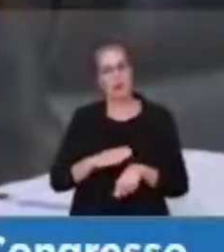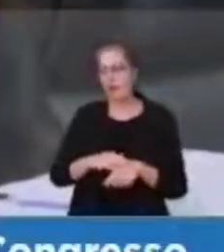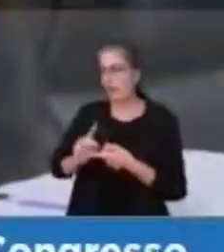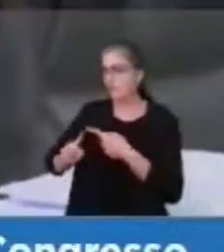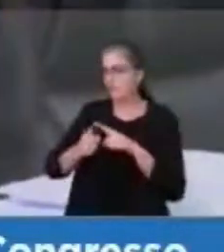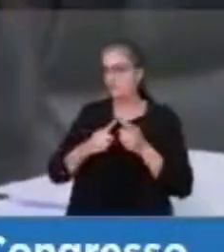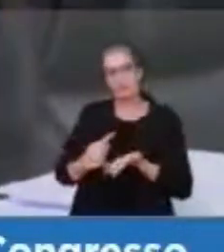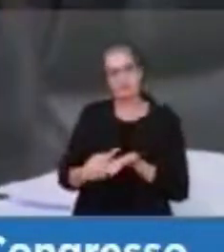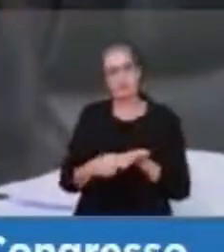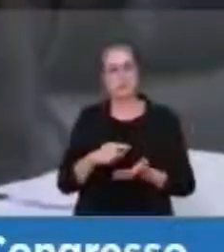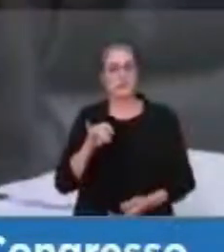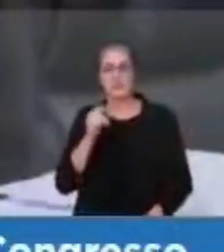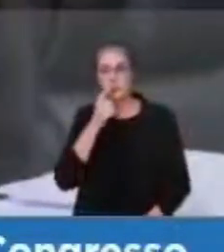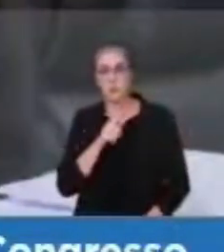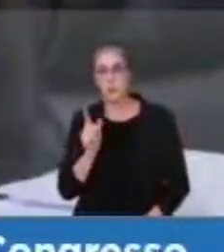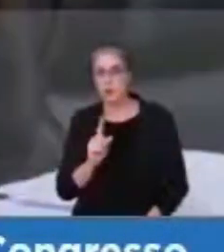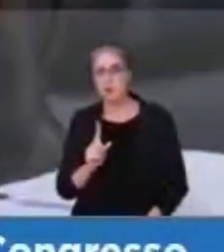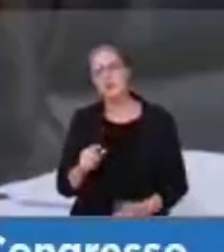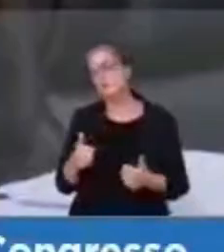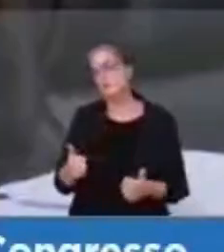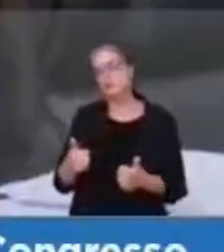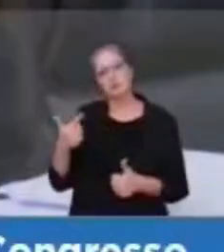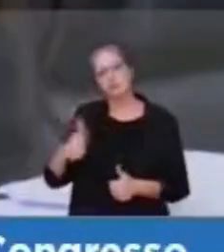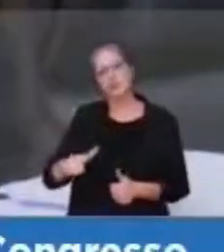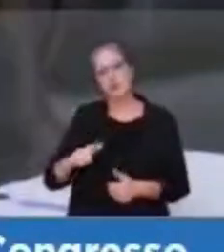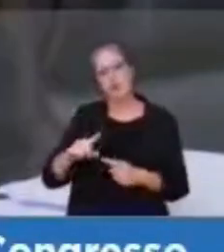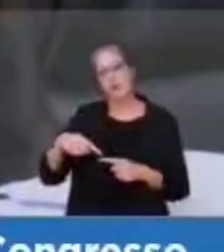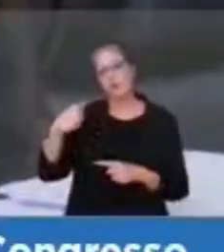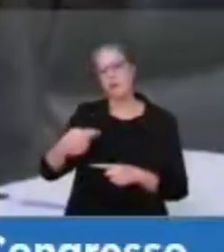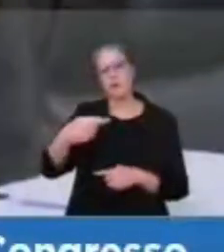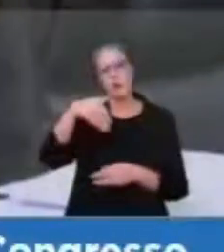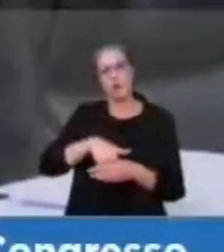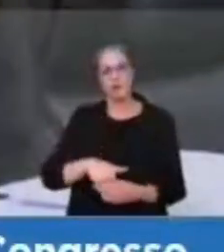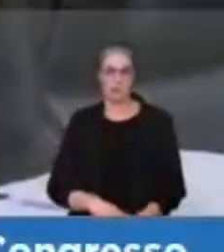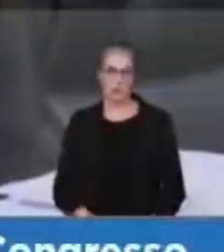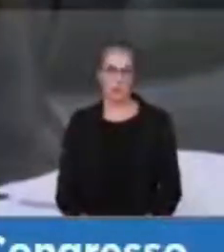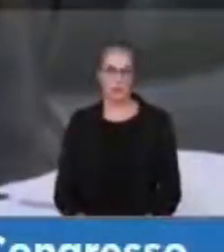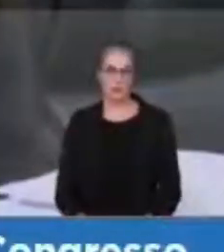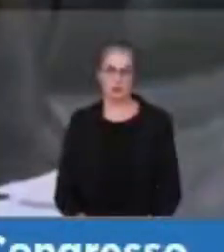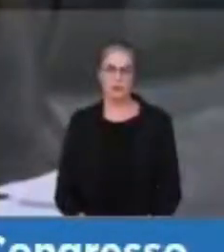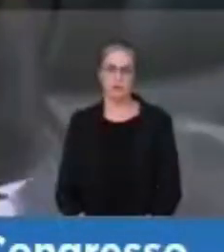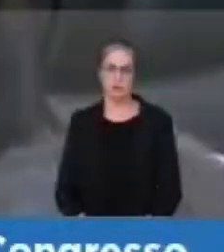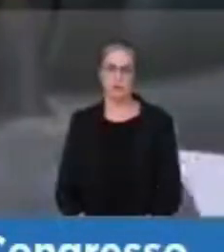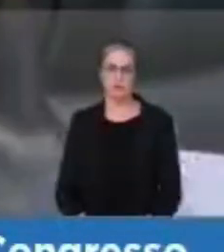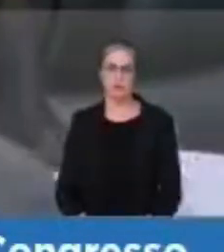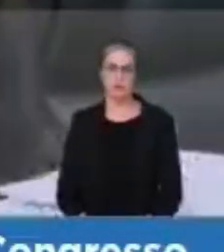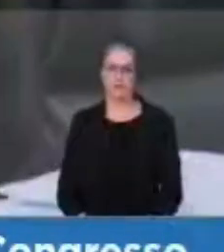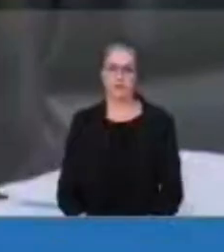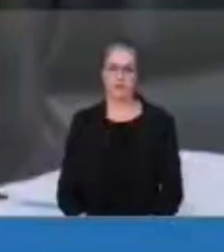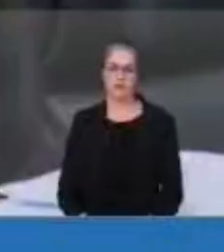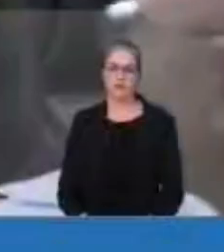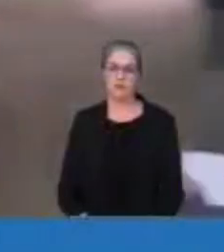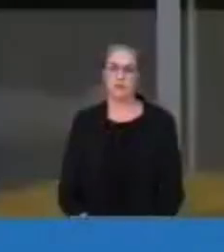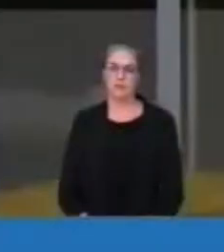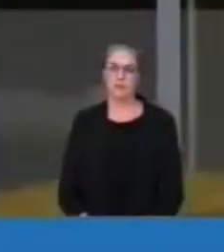proposta e, não tendo, não haverá óbice nenhum em facultar a apreciação do veto aqui pelo plenário do Congresso Nacional. Só